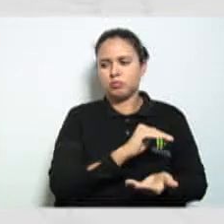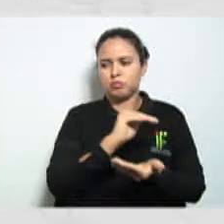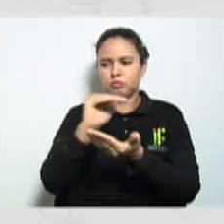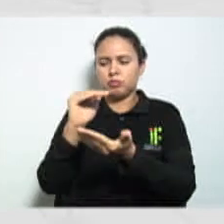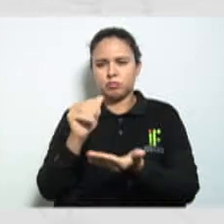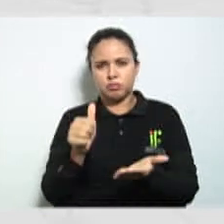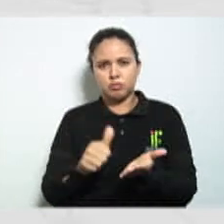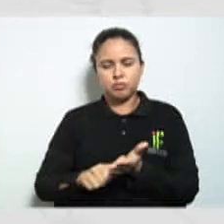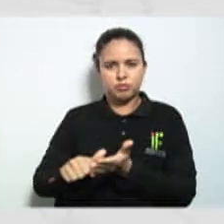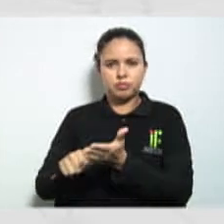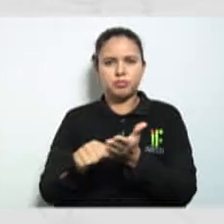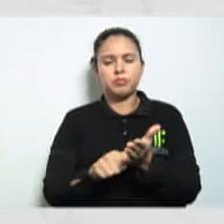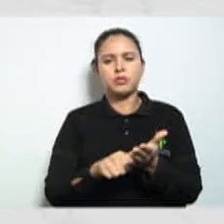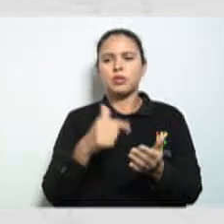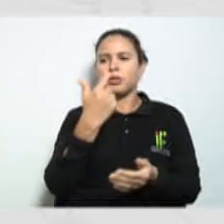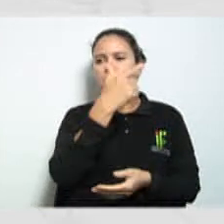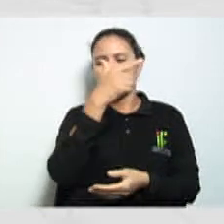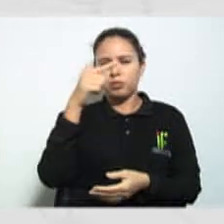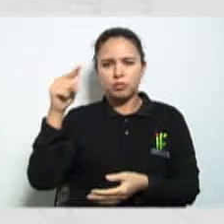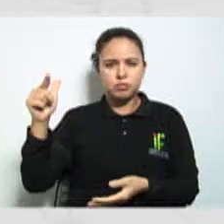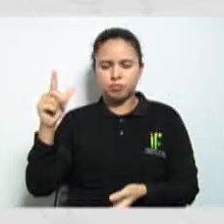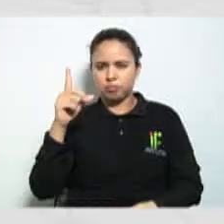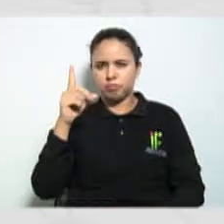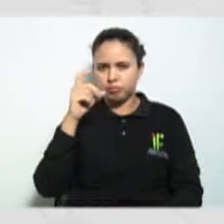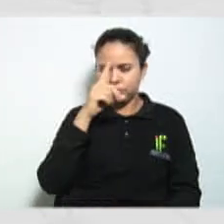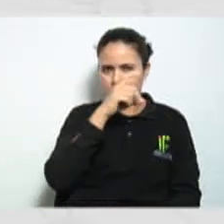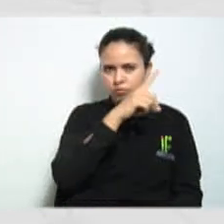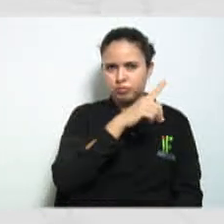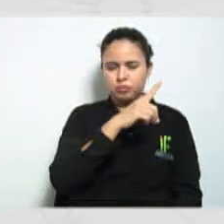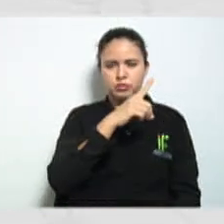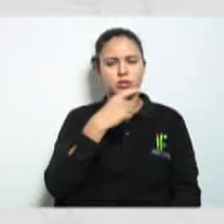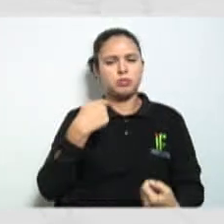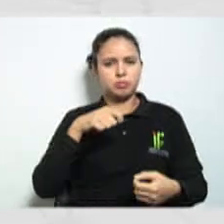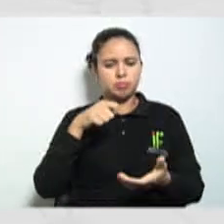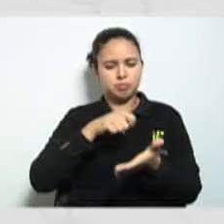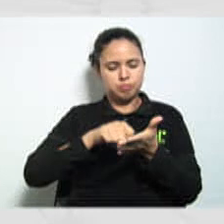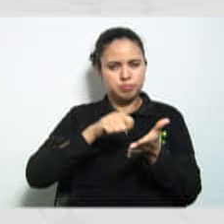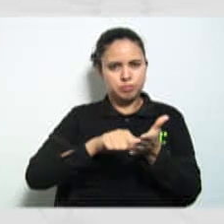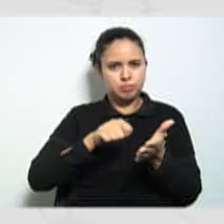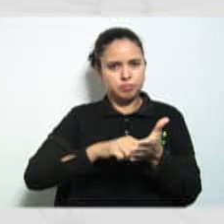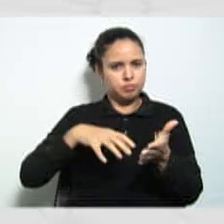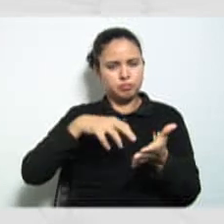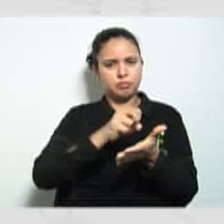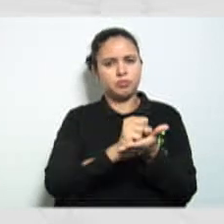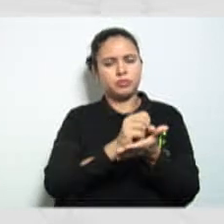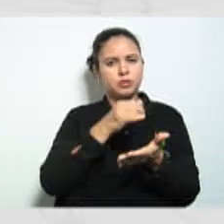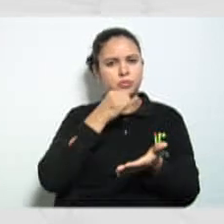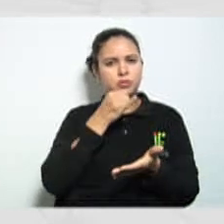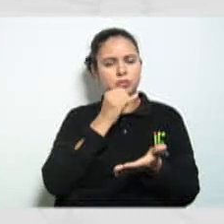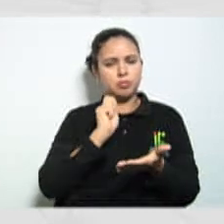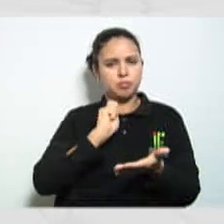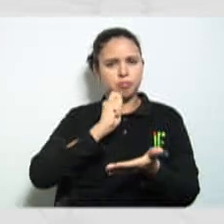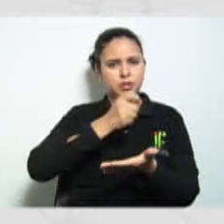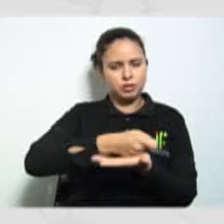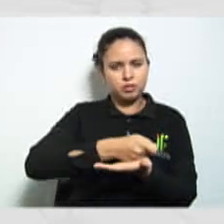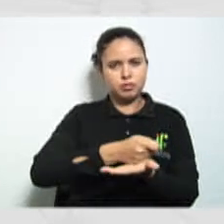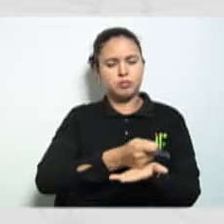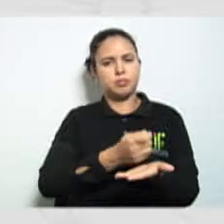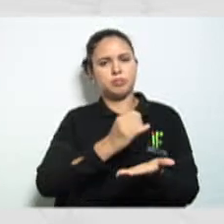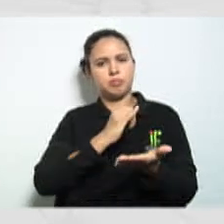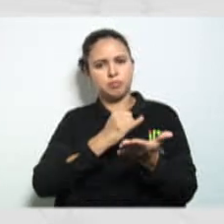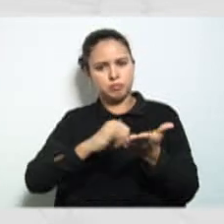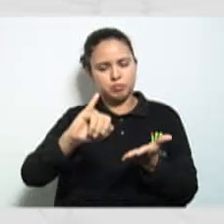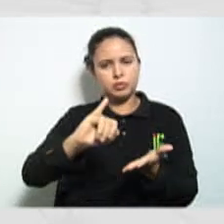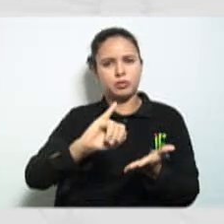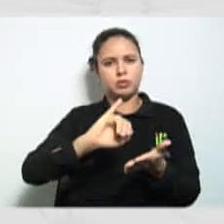cooperados, e outras mais complexas, que envolvem lançamentos mais sofisticados, por exemplo, o pagamento de impostos com juros, parte